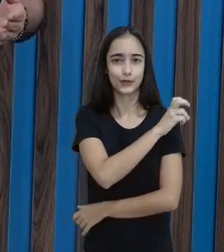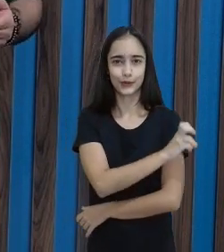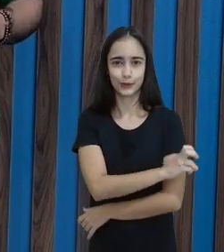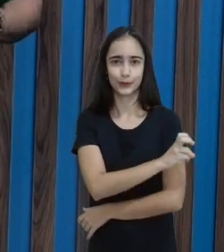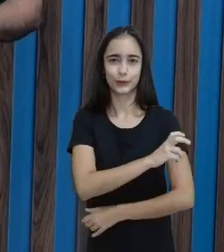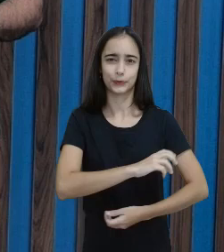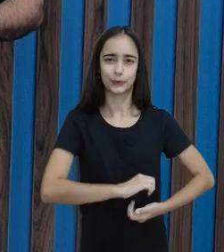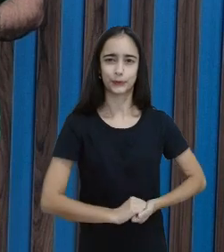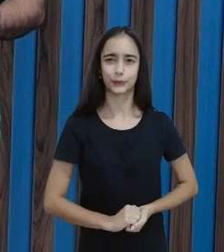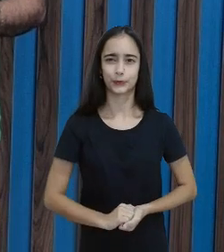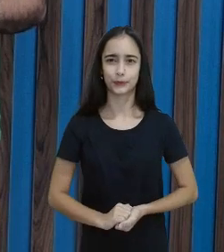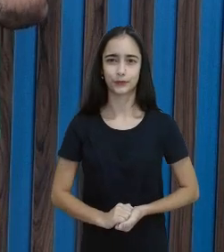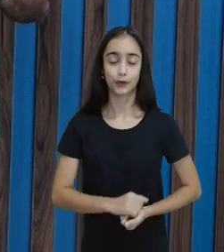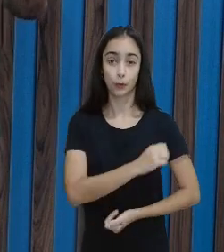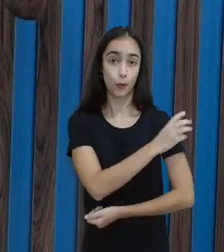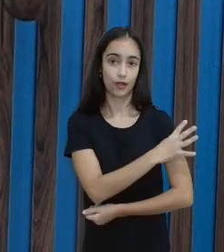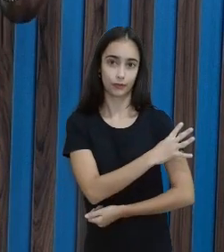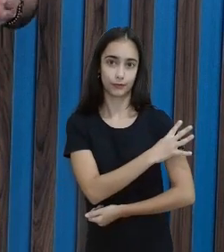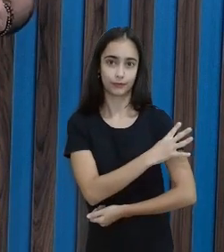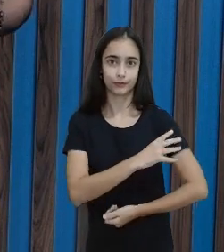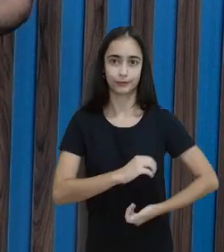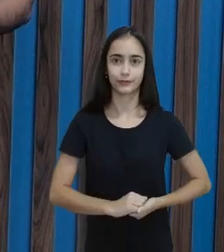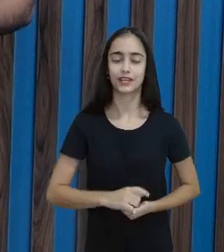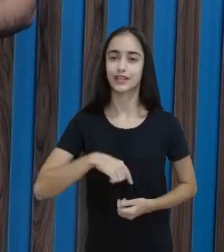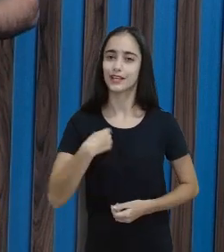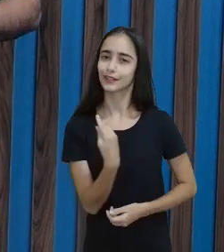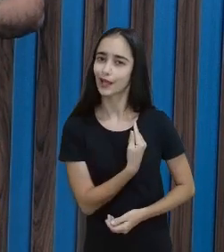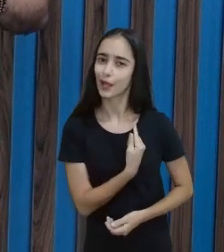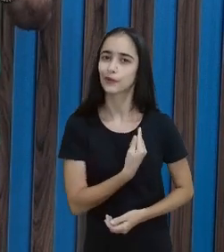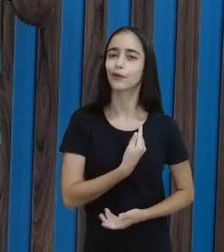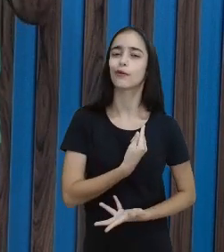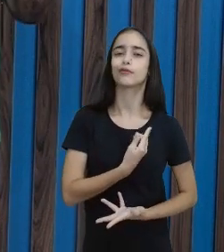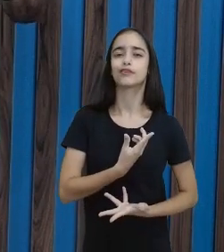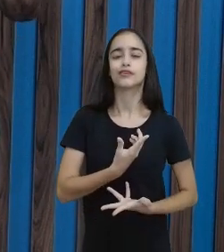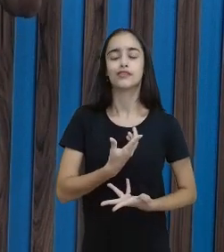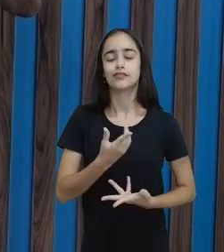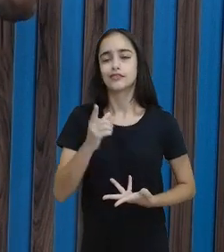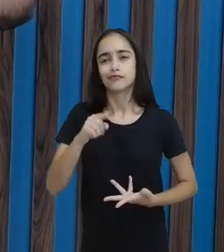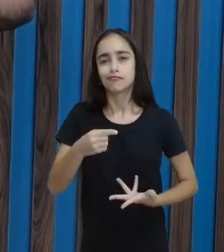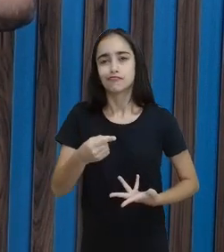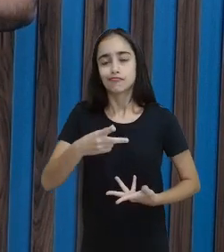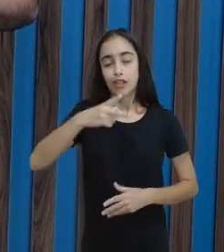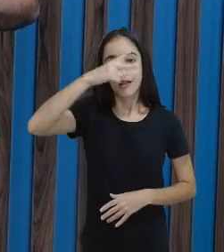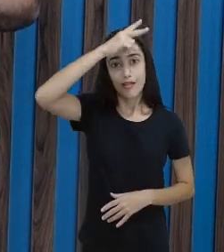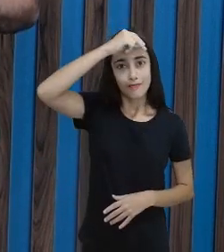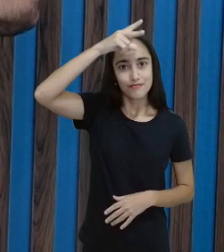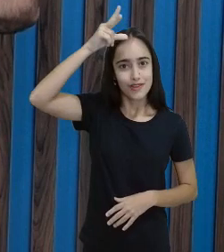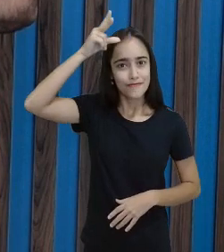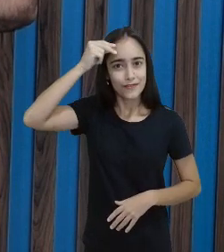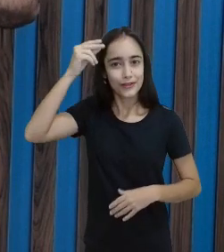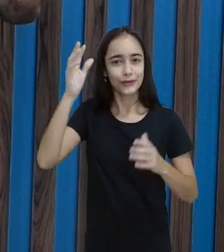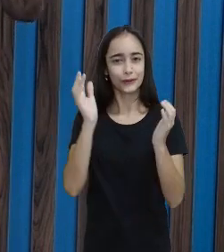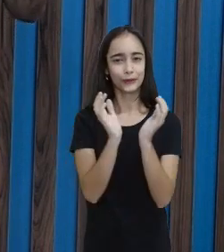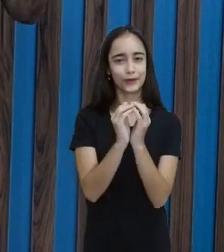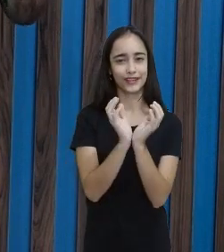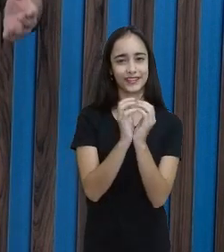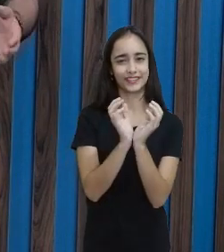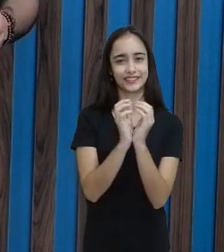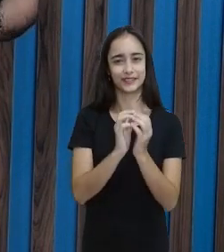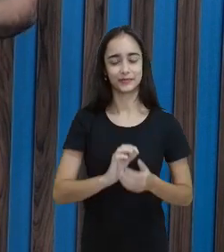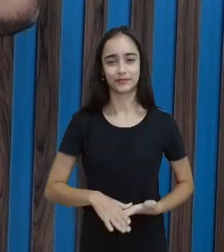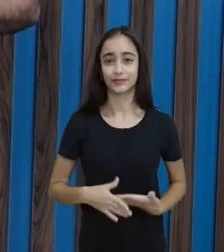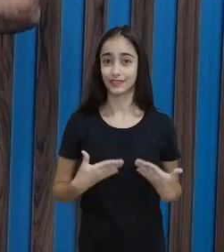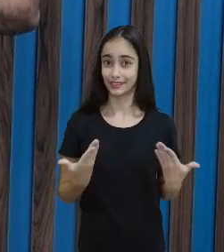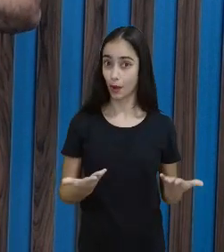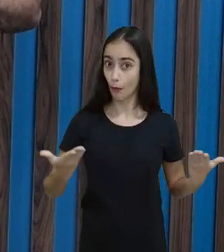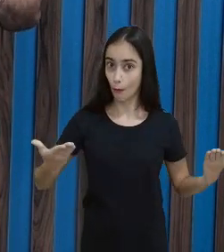turmas do módulo 4, da nossa rede do município do Recife. Então,